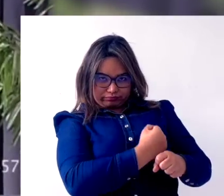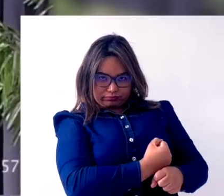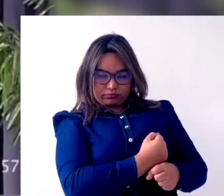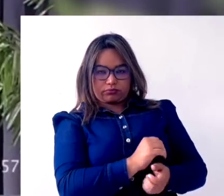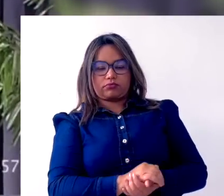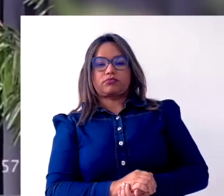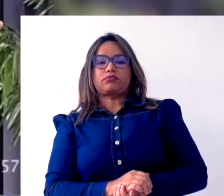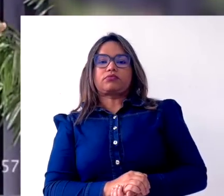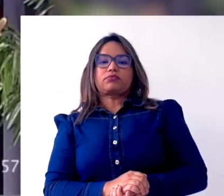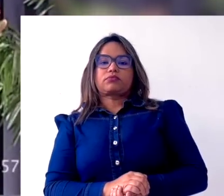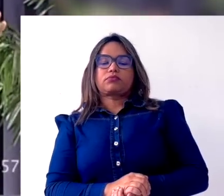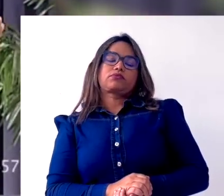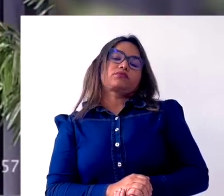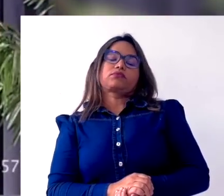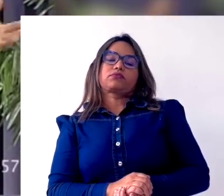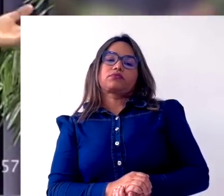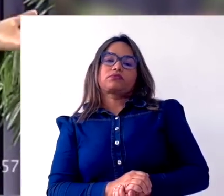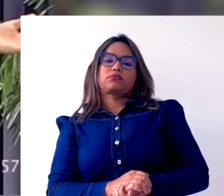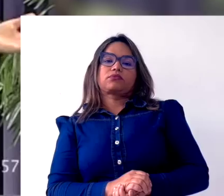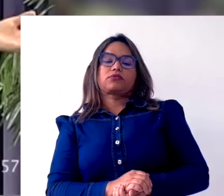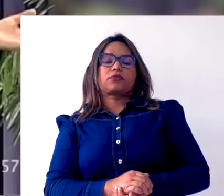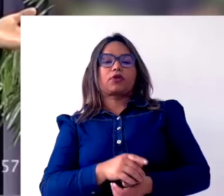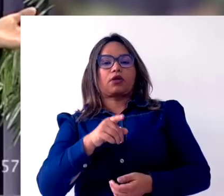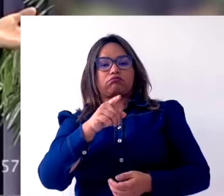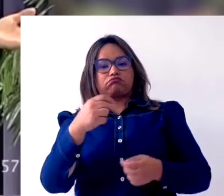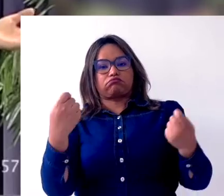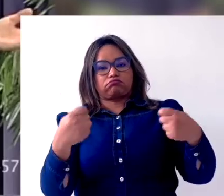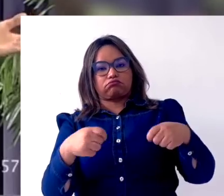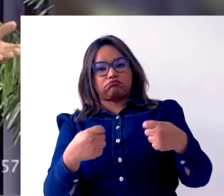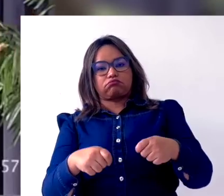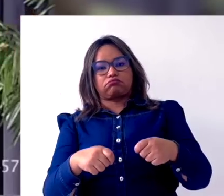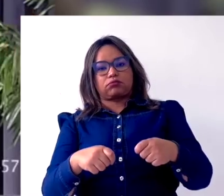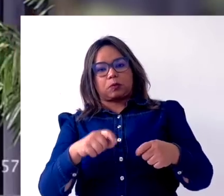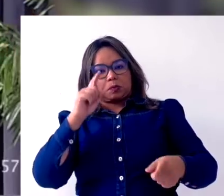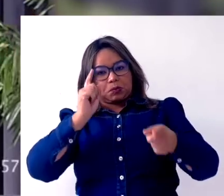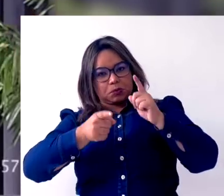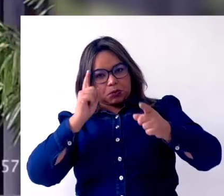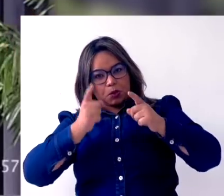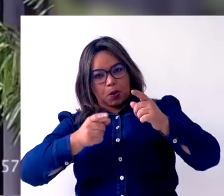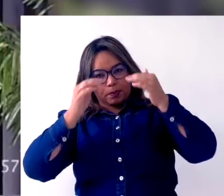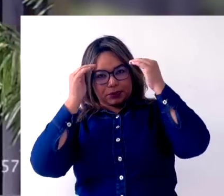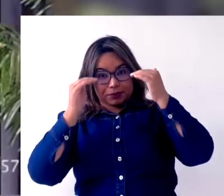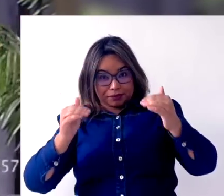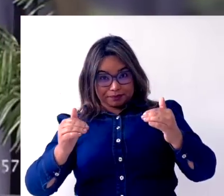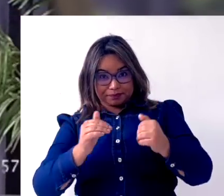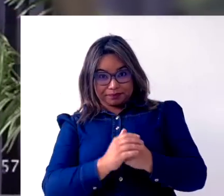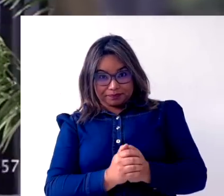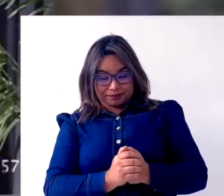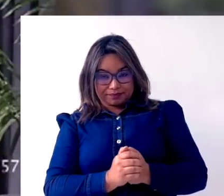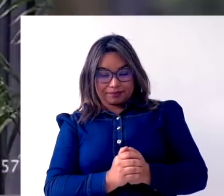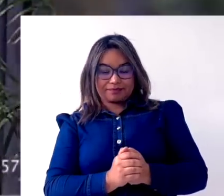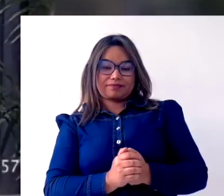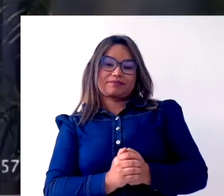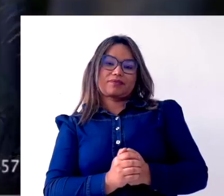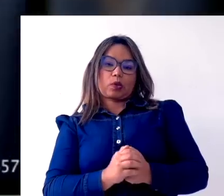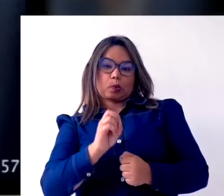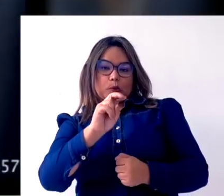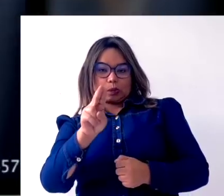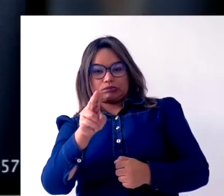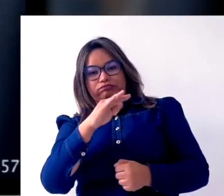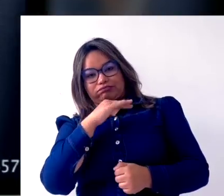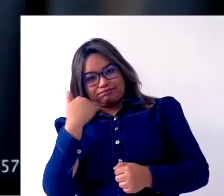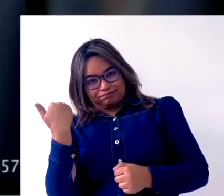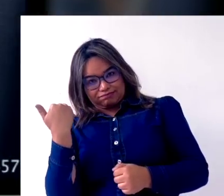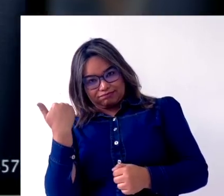Então, o princípio básico é: entre em forma, entre em forma. Isso mesmo, entre em forma ou você morrerá.